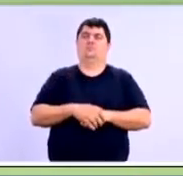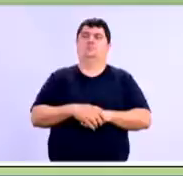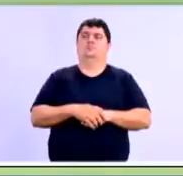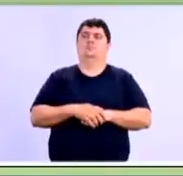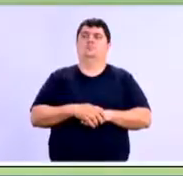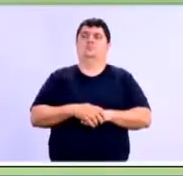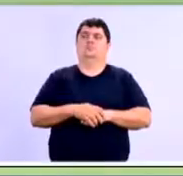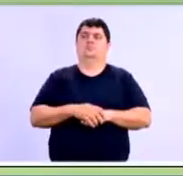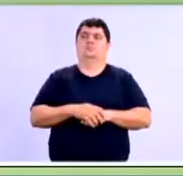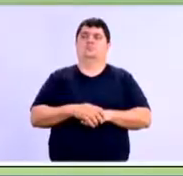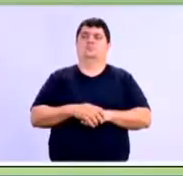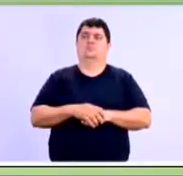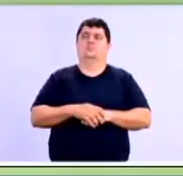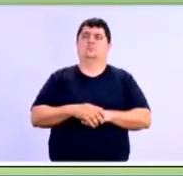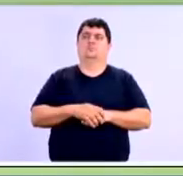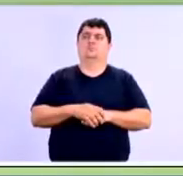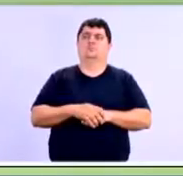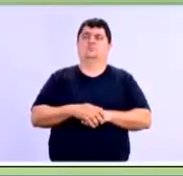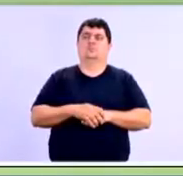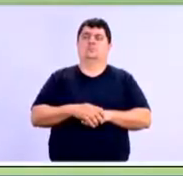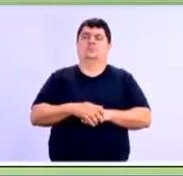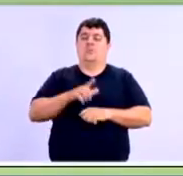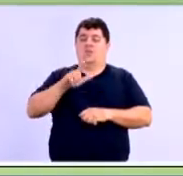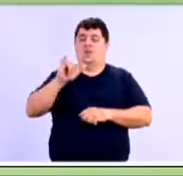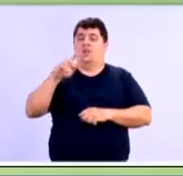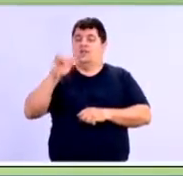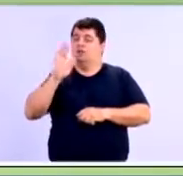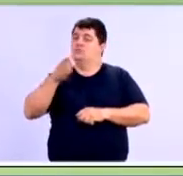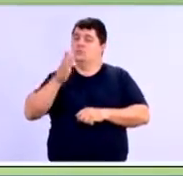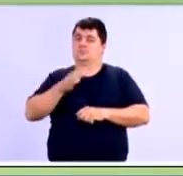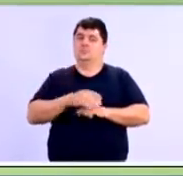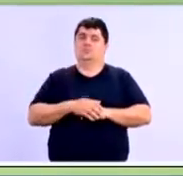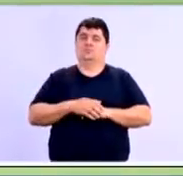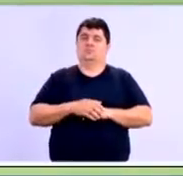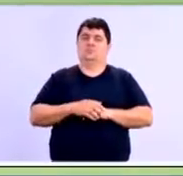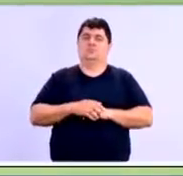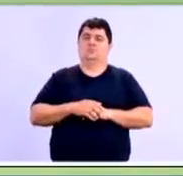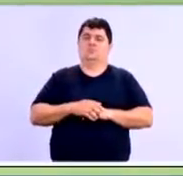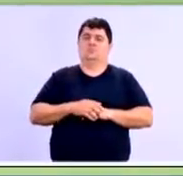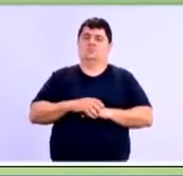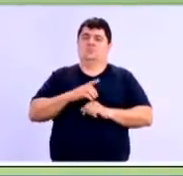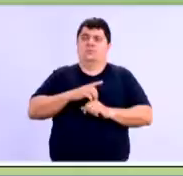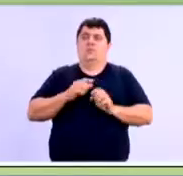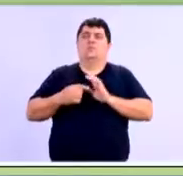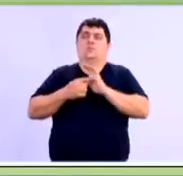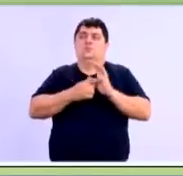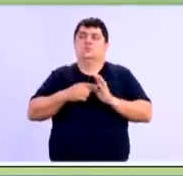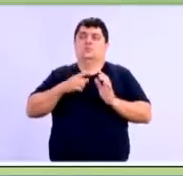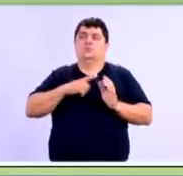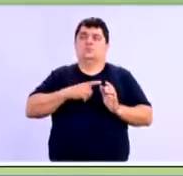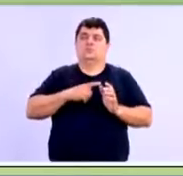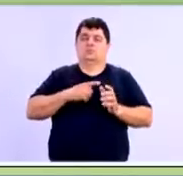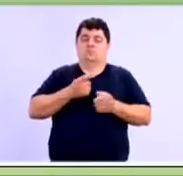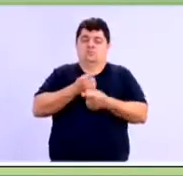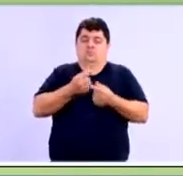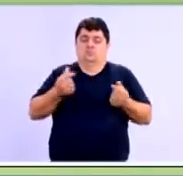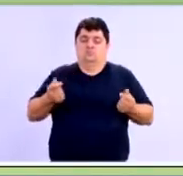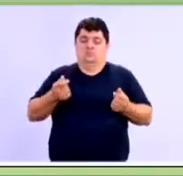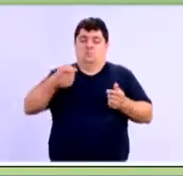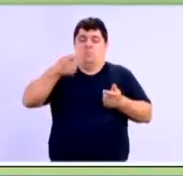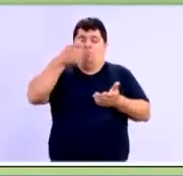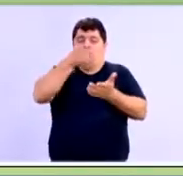coloca deduções aqui no slide. A receita líquida já é isso. Ou seja, estabelece limite para custear